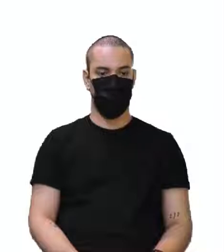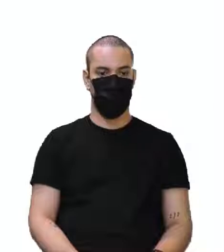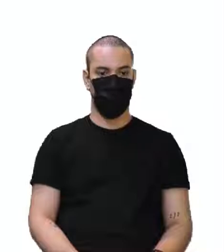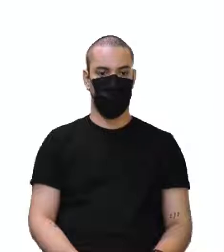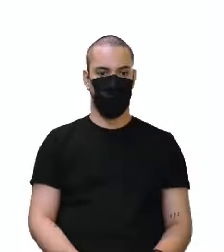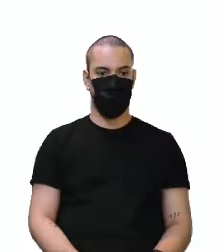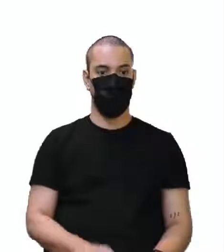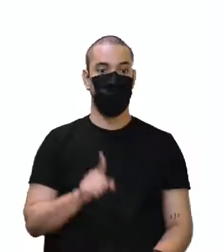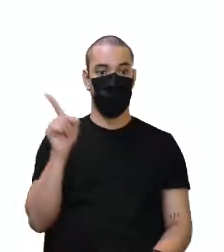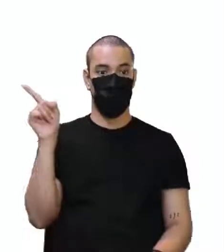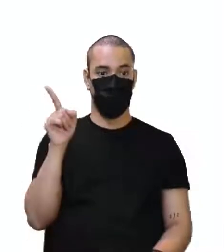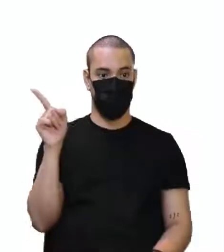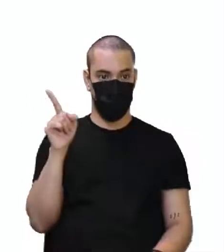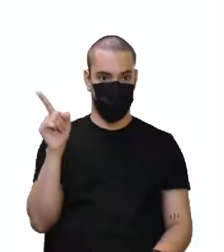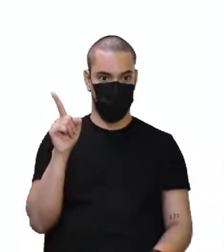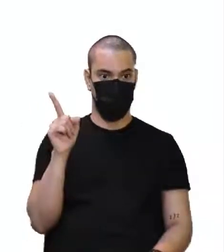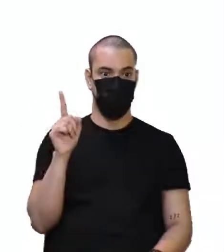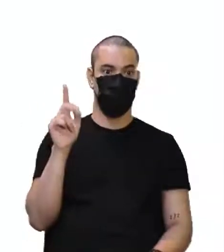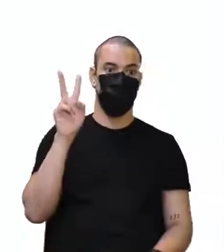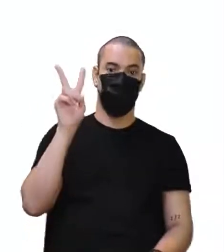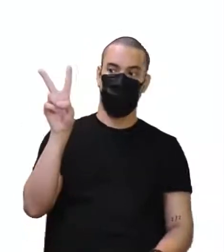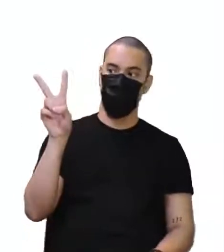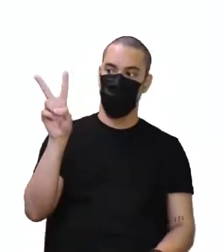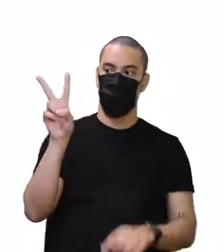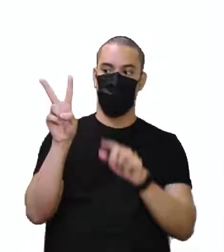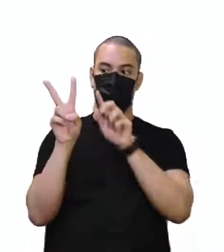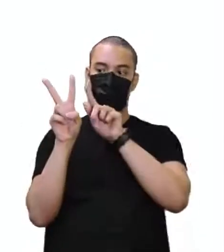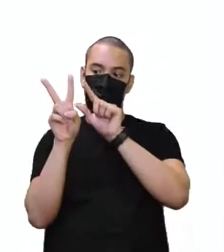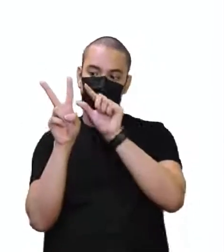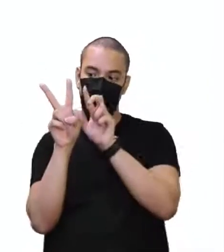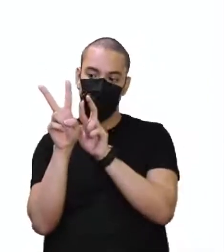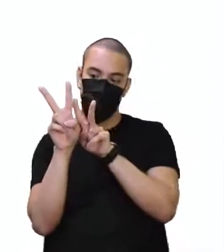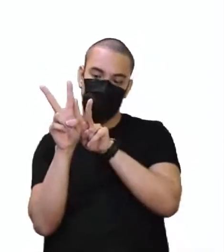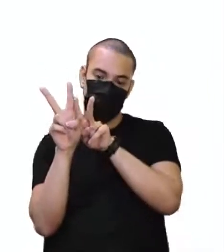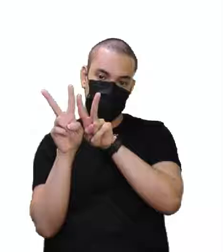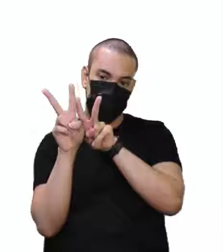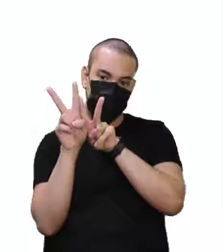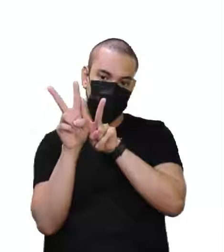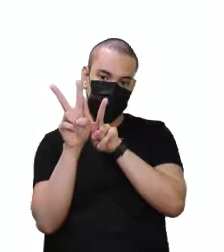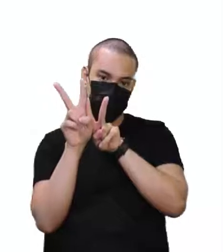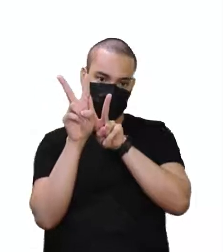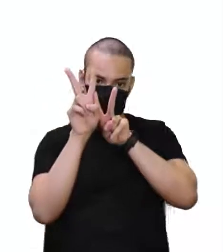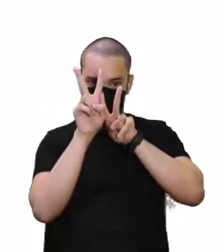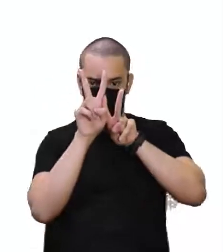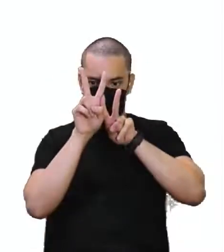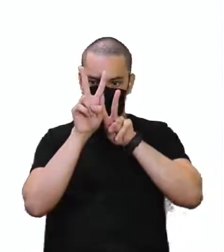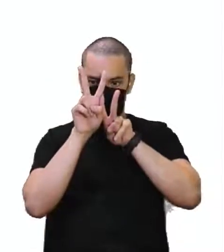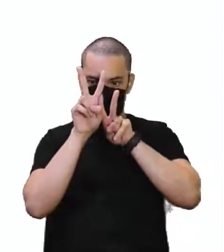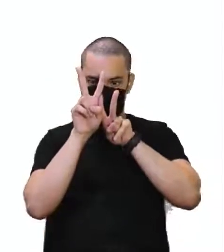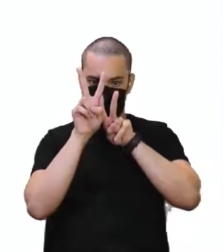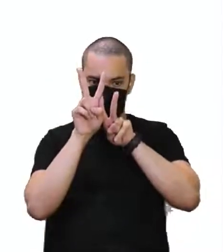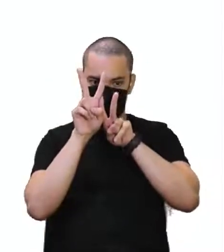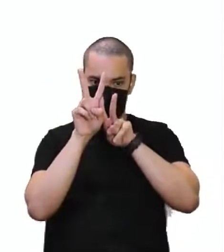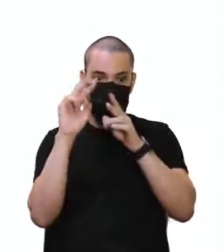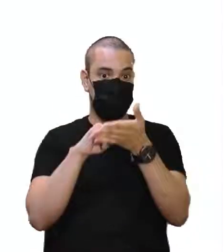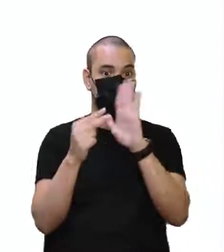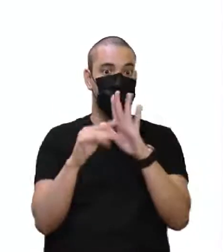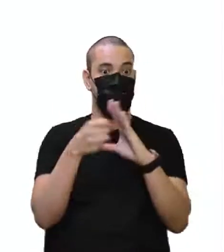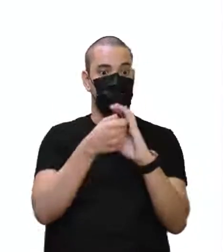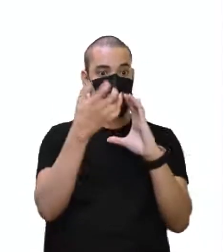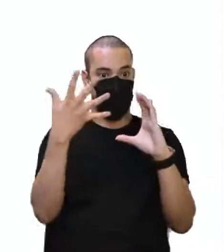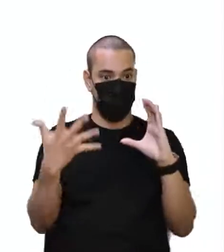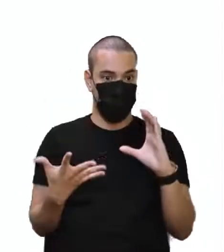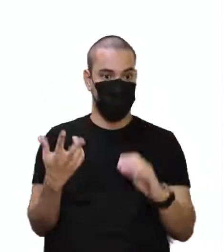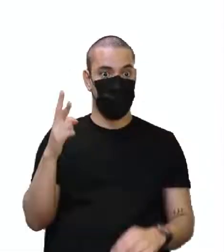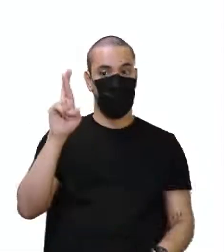Esse V vai ser ligado com esse V, com o Vzinho. Então tá aqui a primeira característica. E esse R,